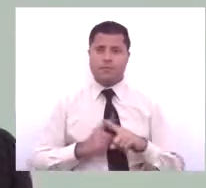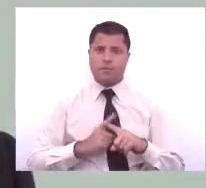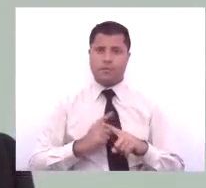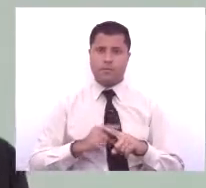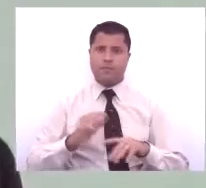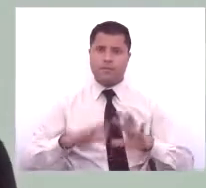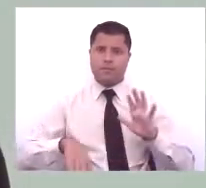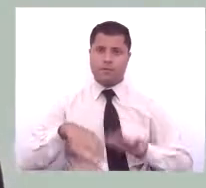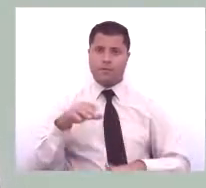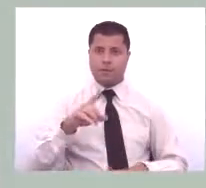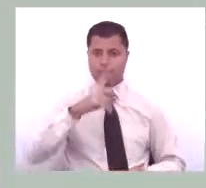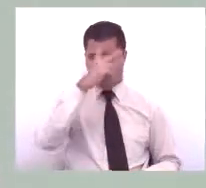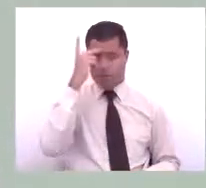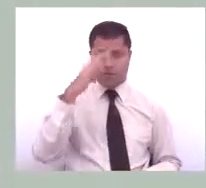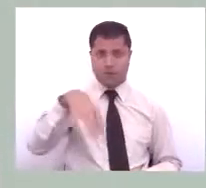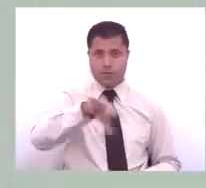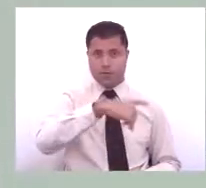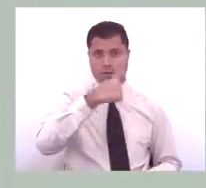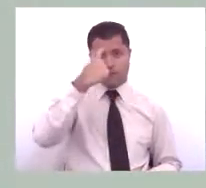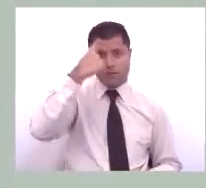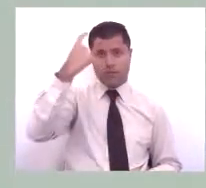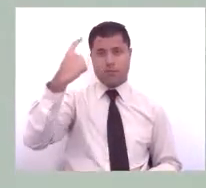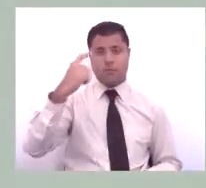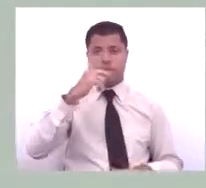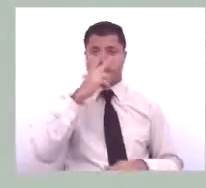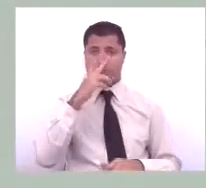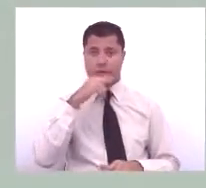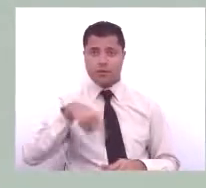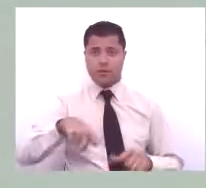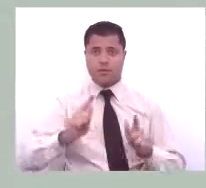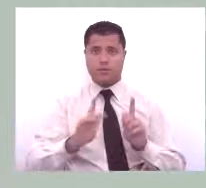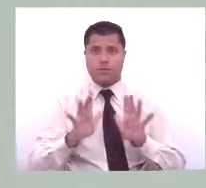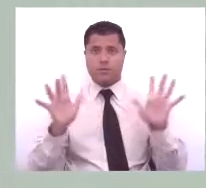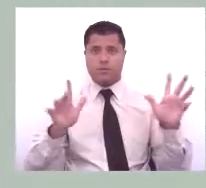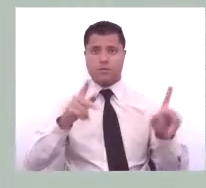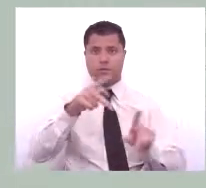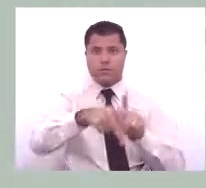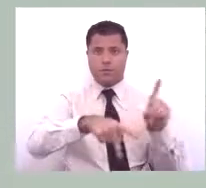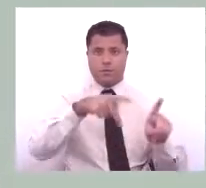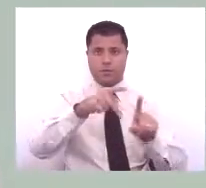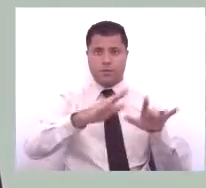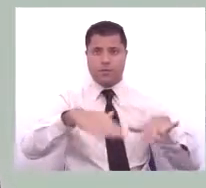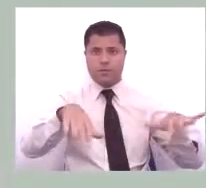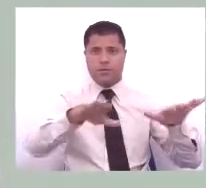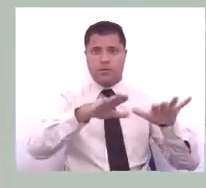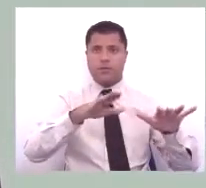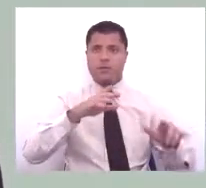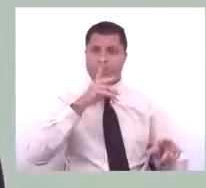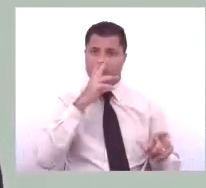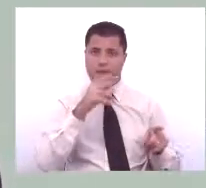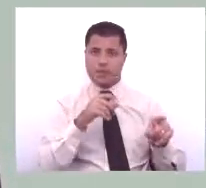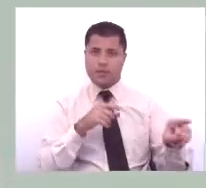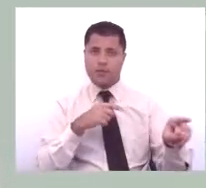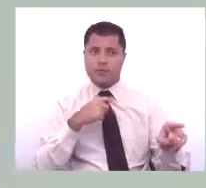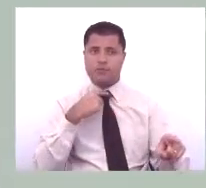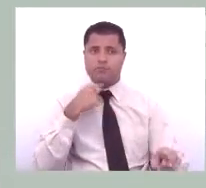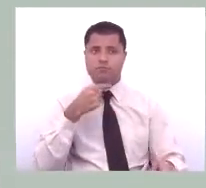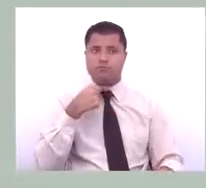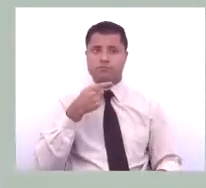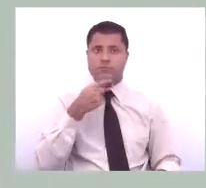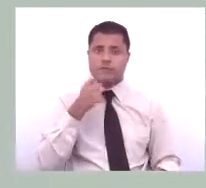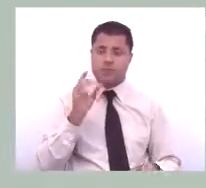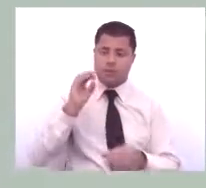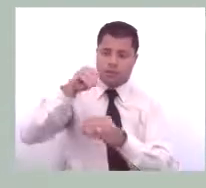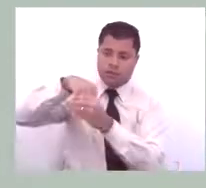a imagem de que a população de Guarulhos não tem o menor acesso ao que faz